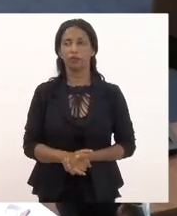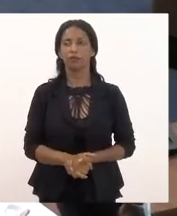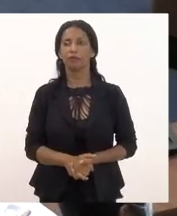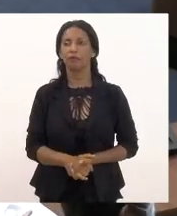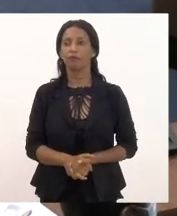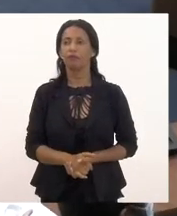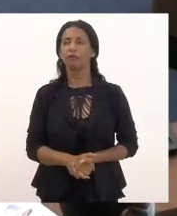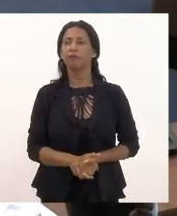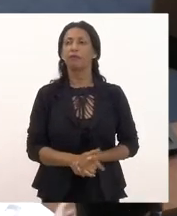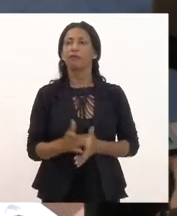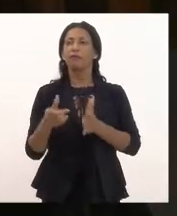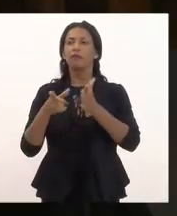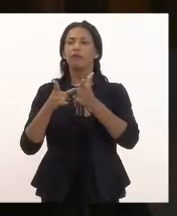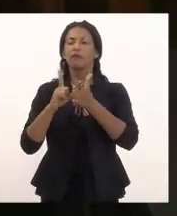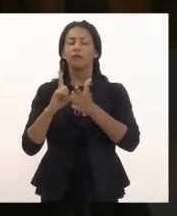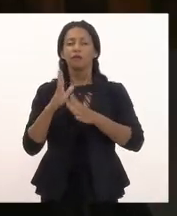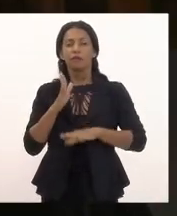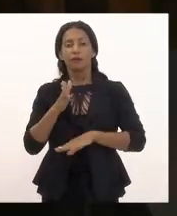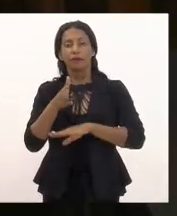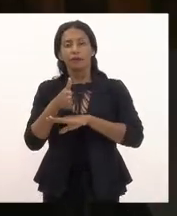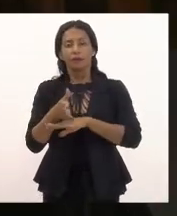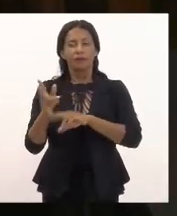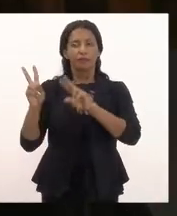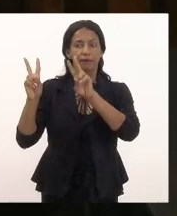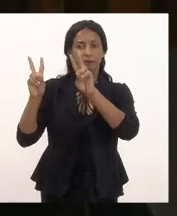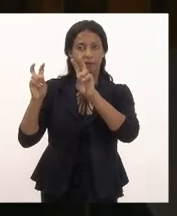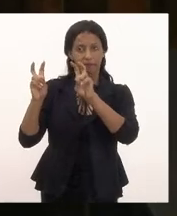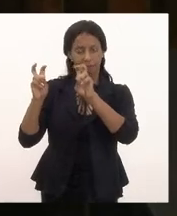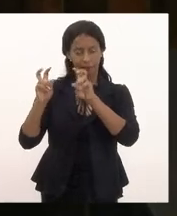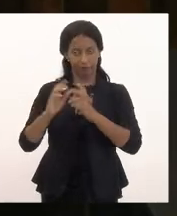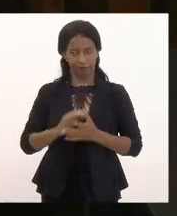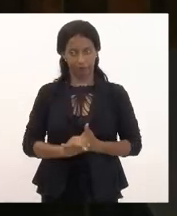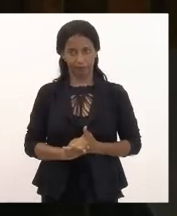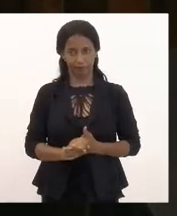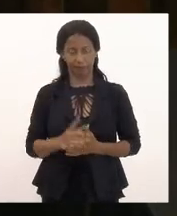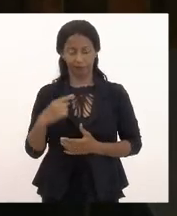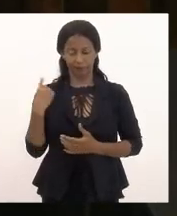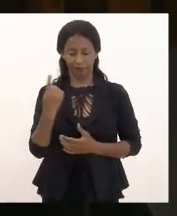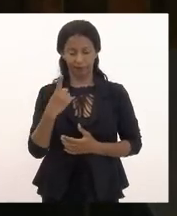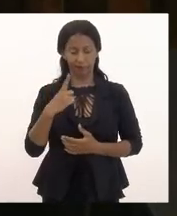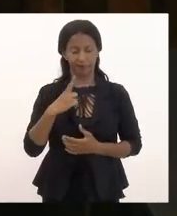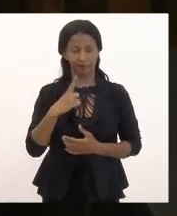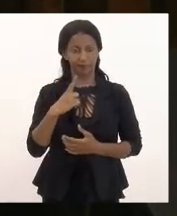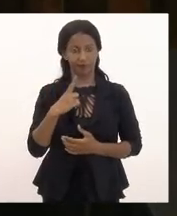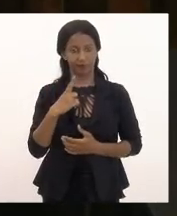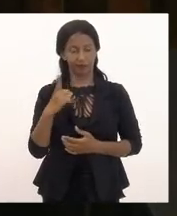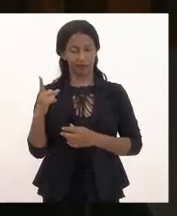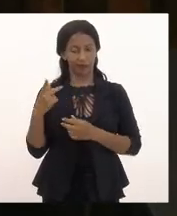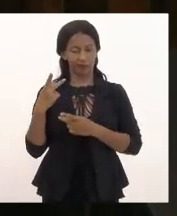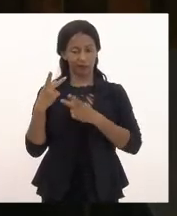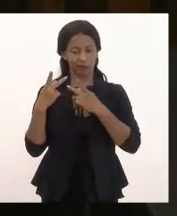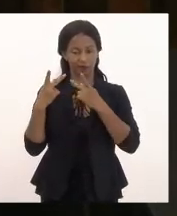antes de entrar nesse tema, a gente tem uma questão